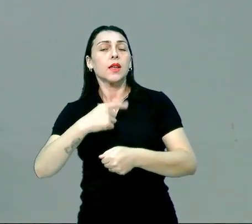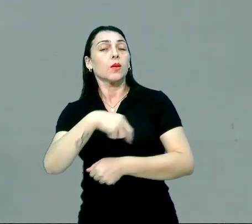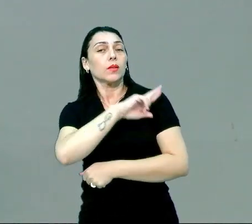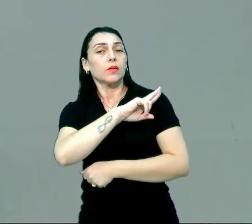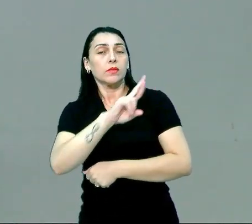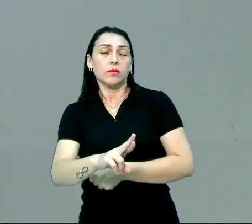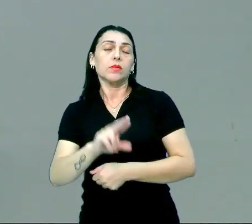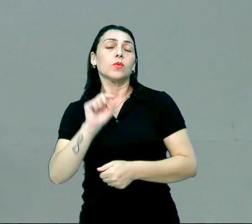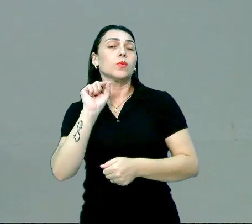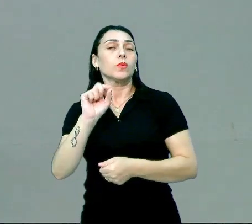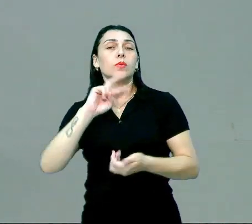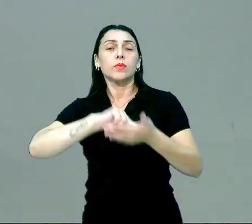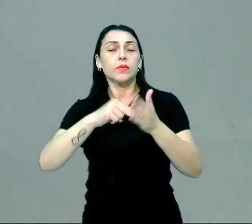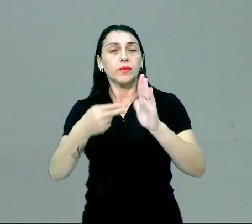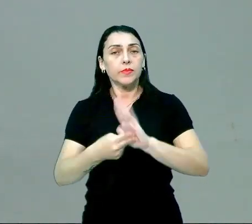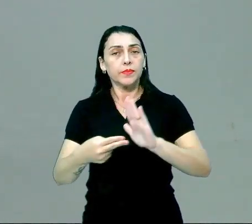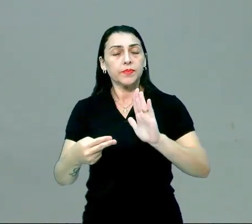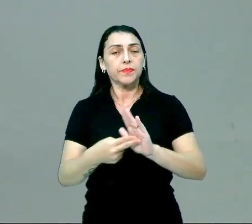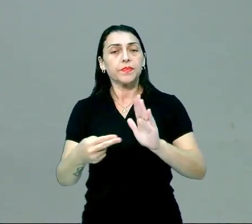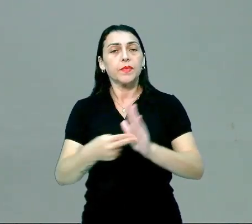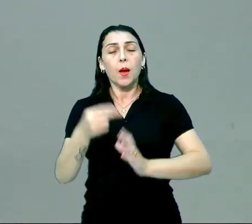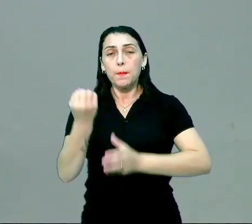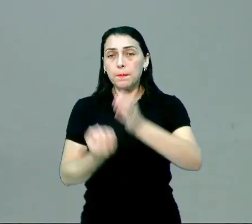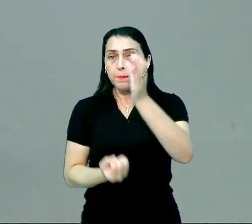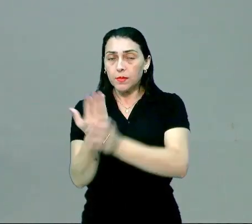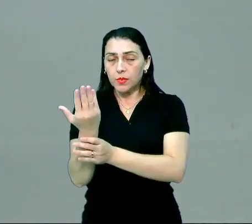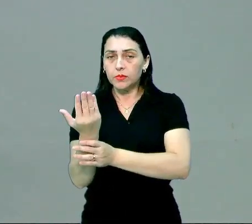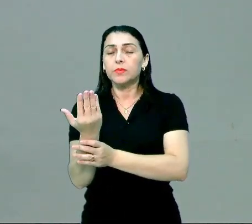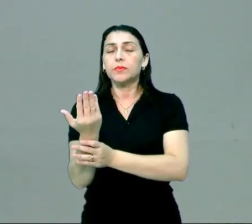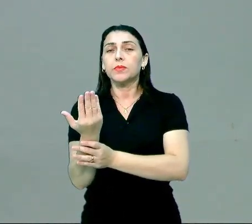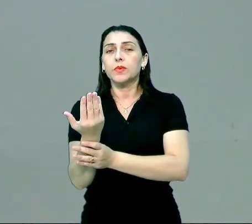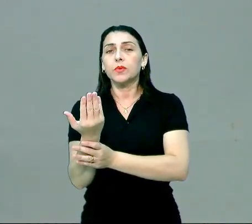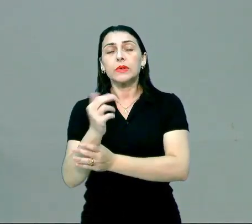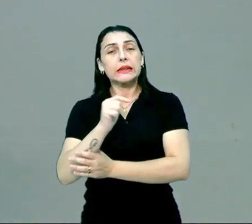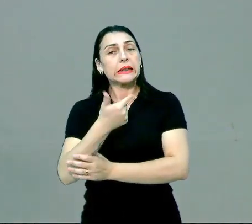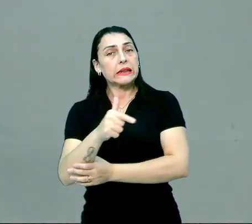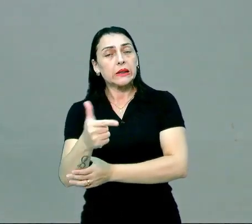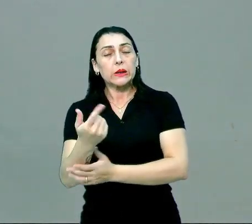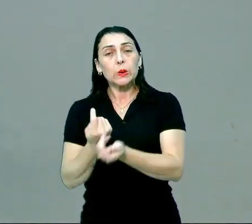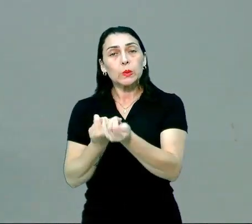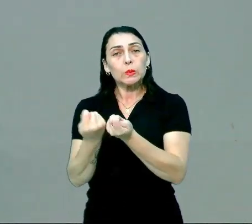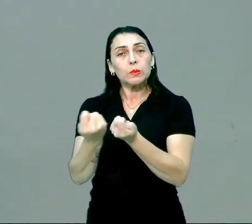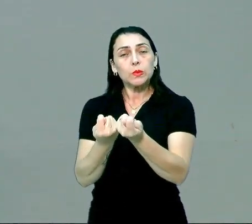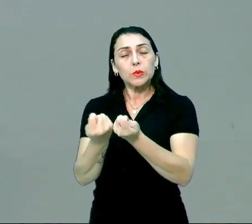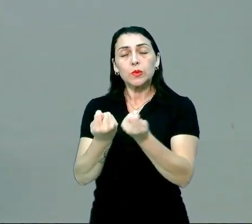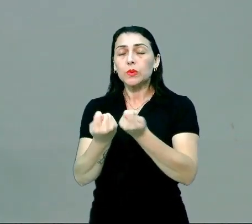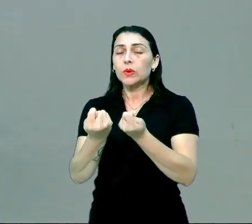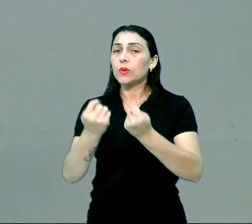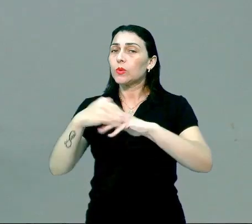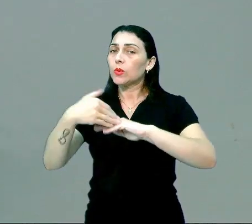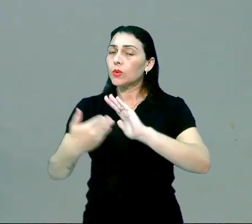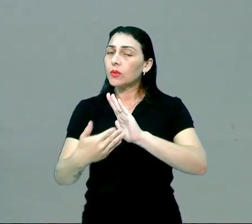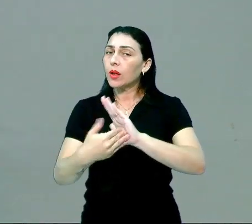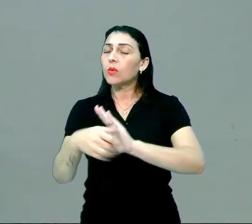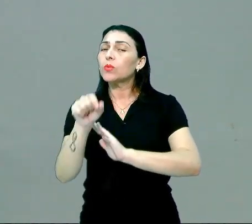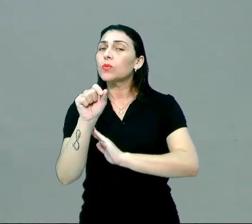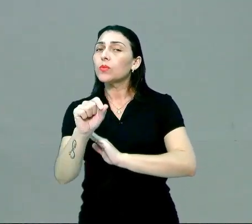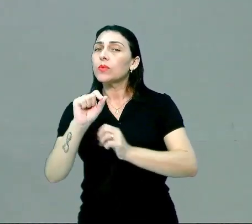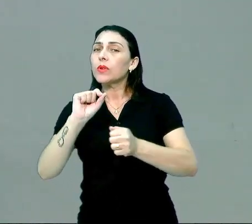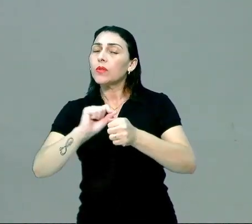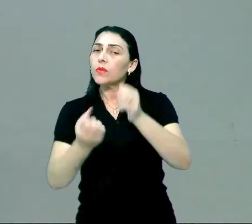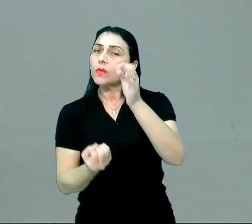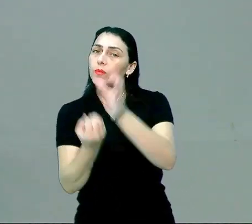competências, no que diz respeito a essa questão produtiva, ele não tem o controle total daquilo que está